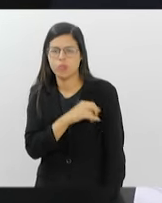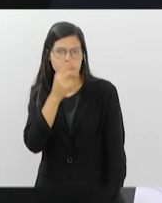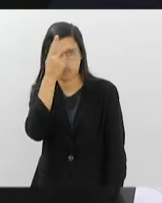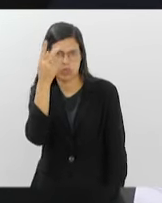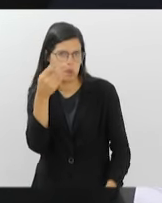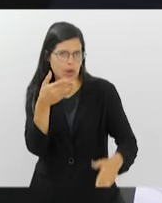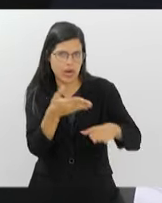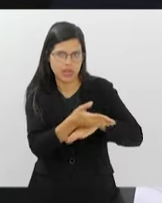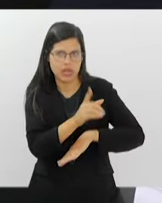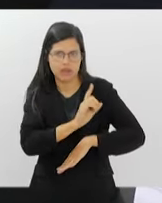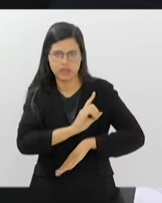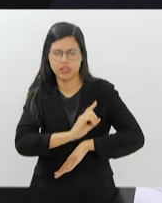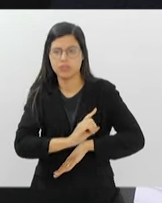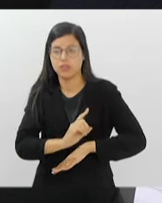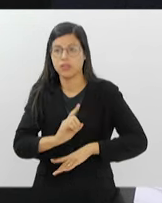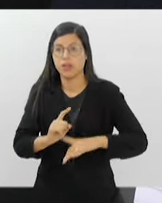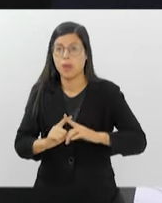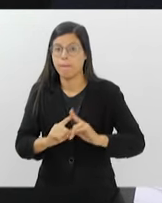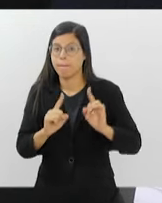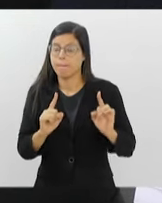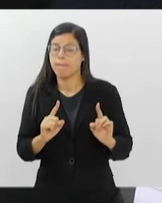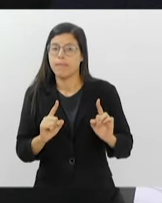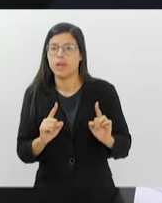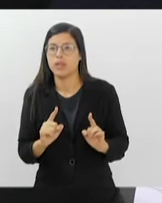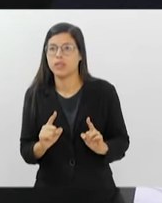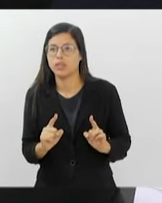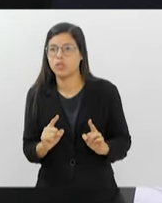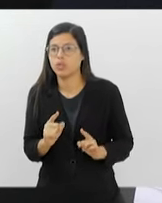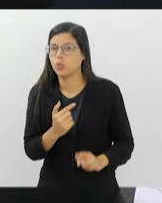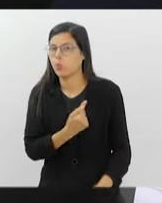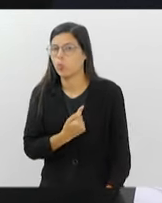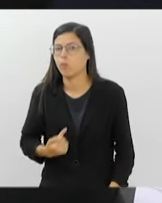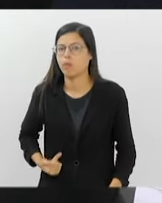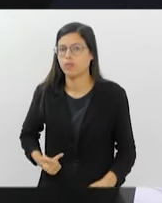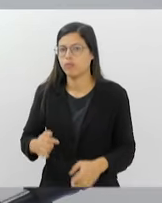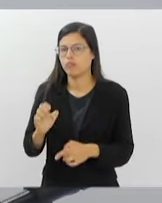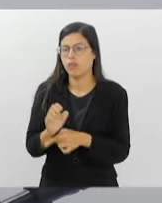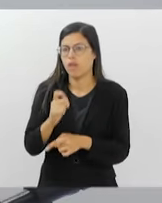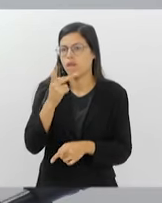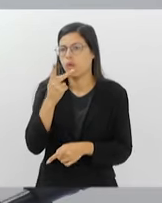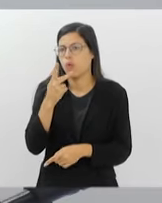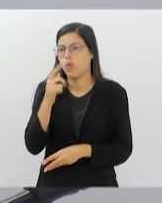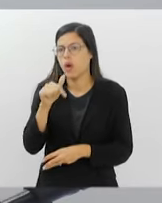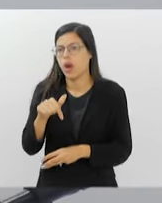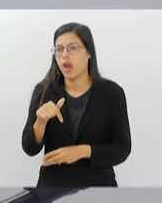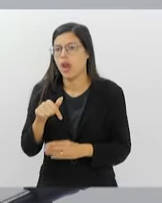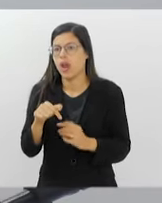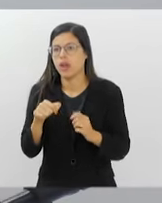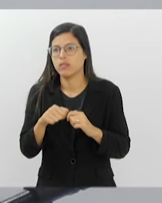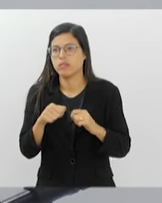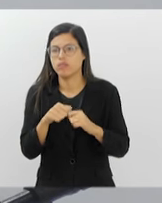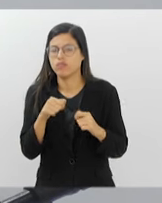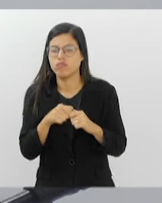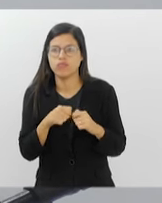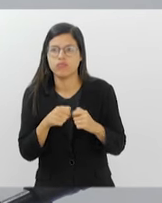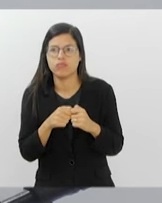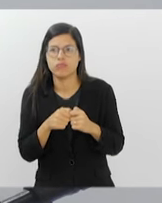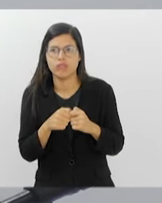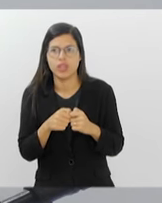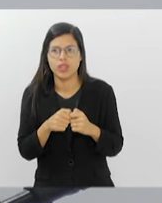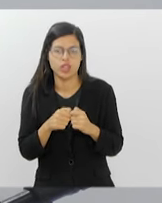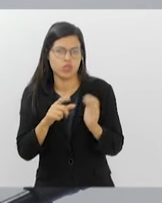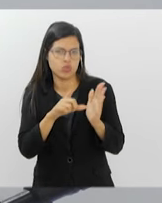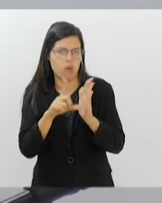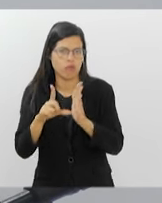loja ali mas segundo o governo do estado era promoção do Governo do Estado do Rio de Janeiro a bagatela de